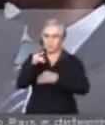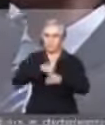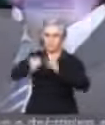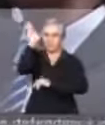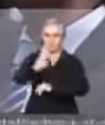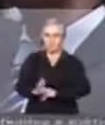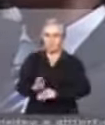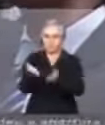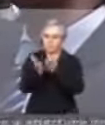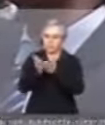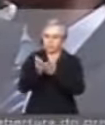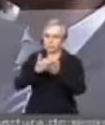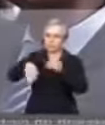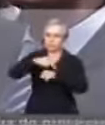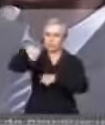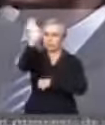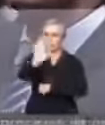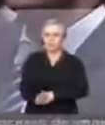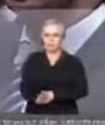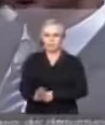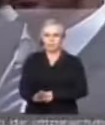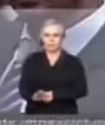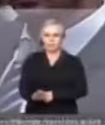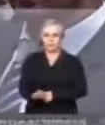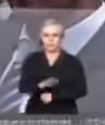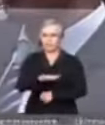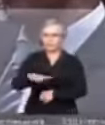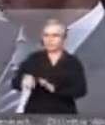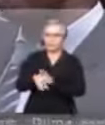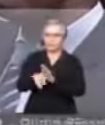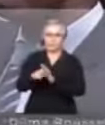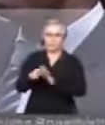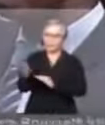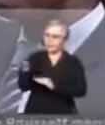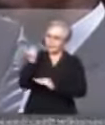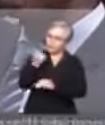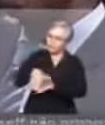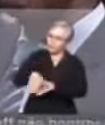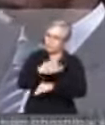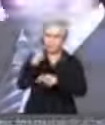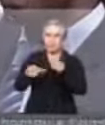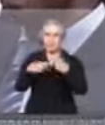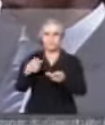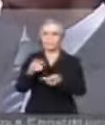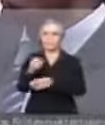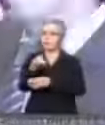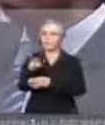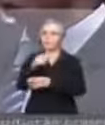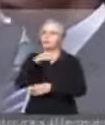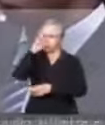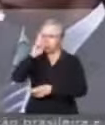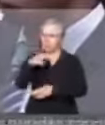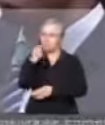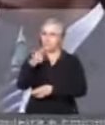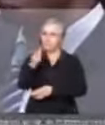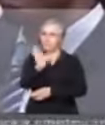brasileiro, pelos evangélicos da nação toda, pelos meninos do MBL, pelo Vem Pra Rua, dizendo que Olavo tem razão, seu presidente, dizendo